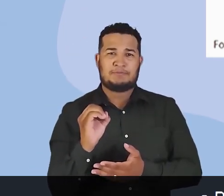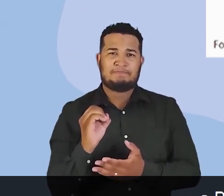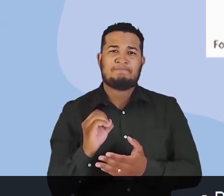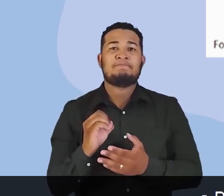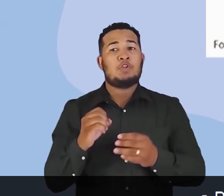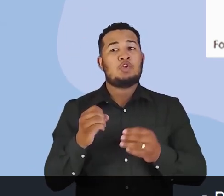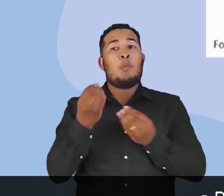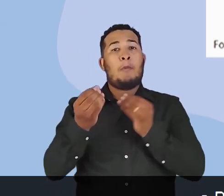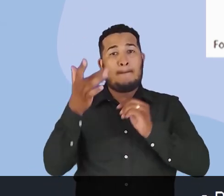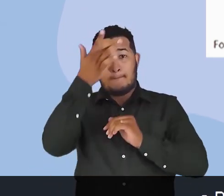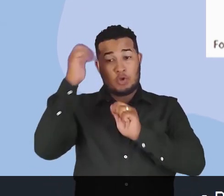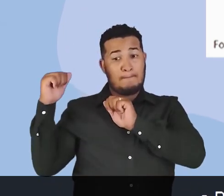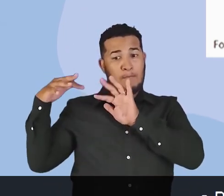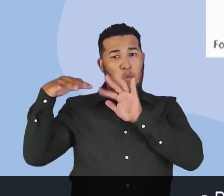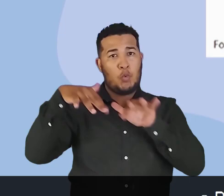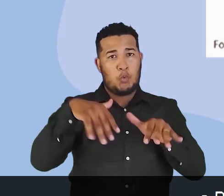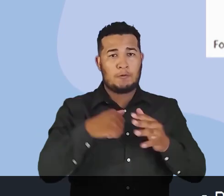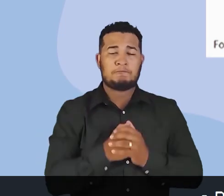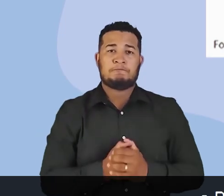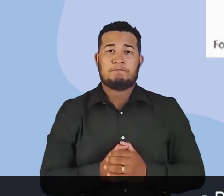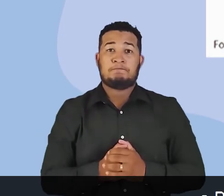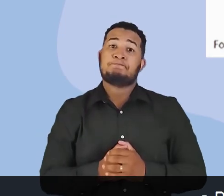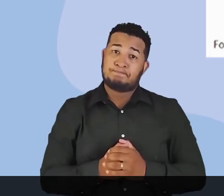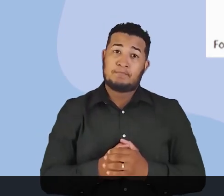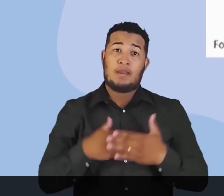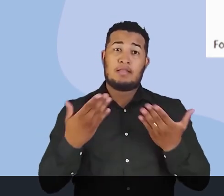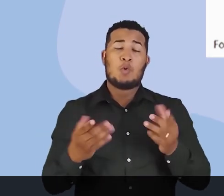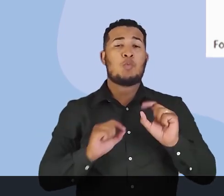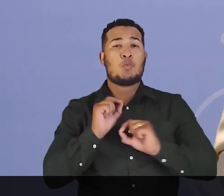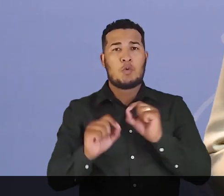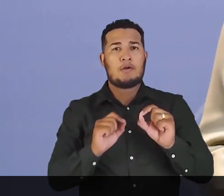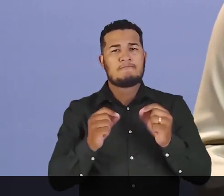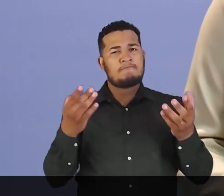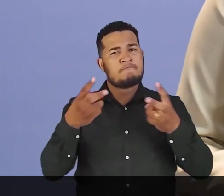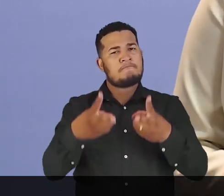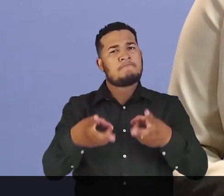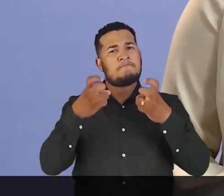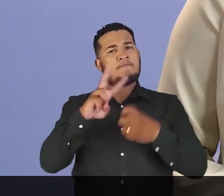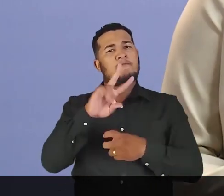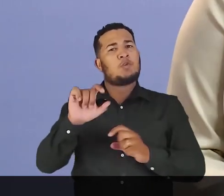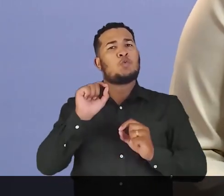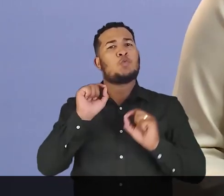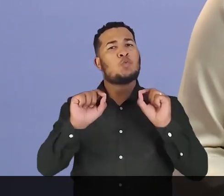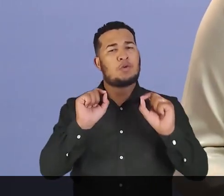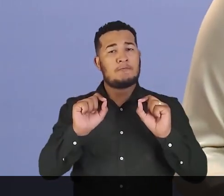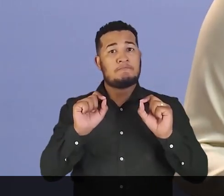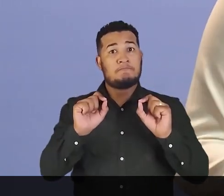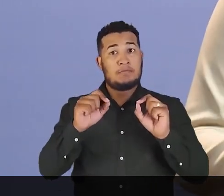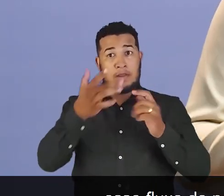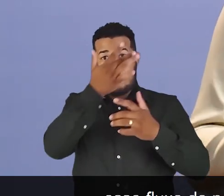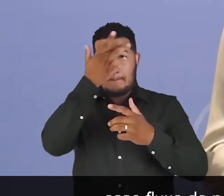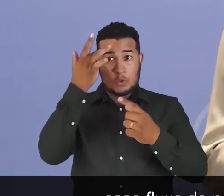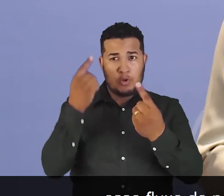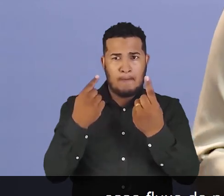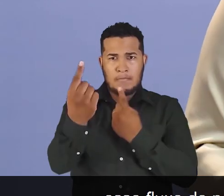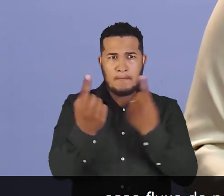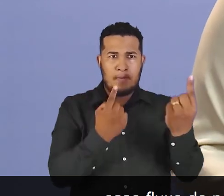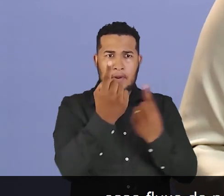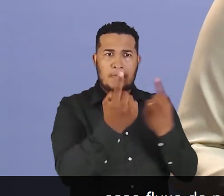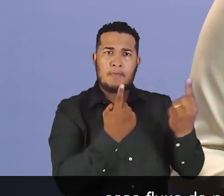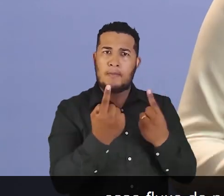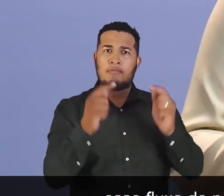10º local nesse fluxo de pessoas. Bom, pessoal, então, o que a gente vai observar? Esse fluxo